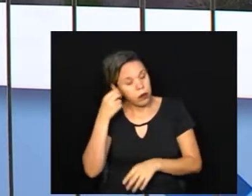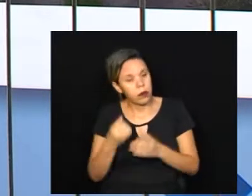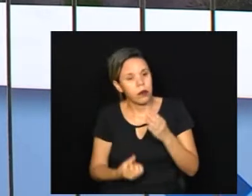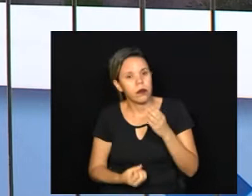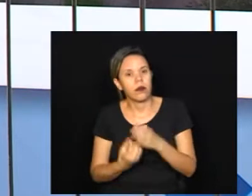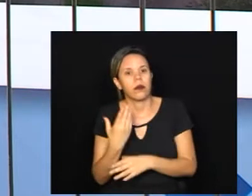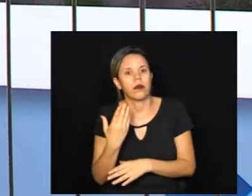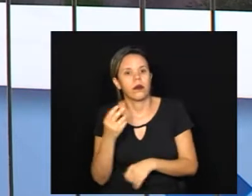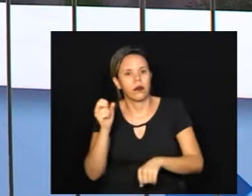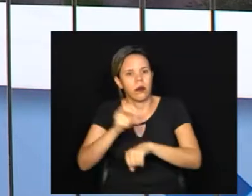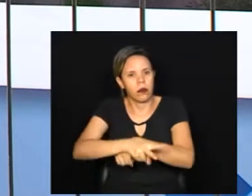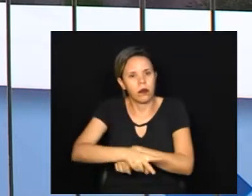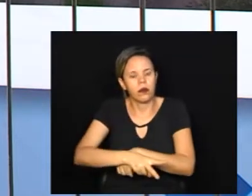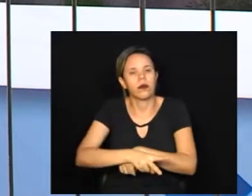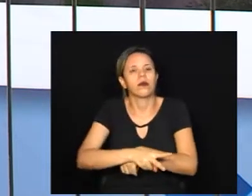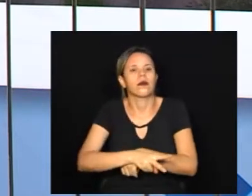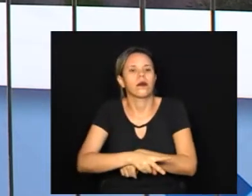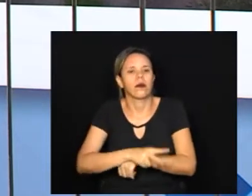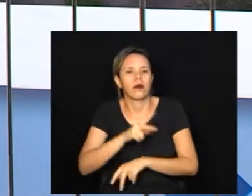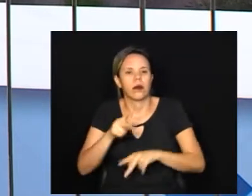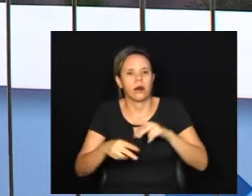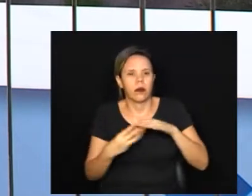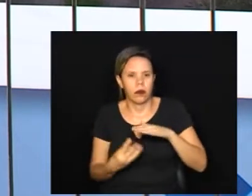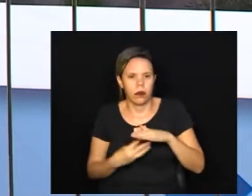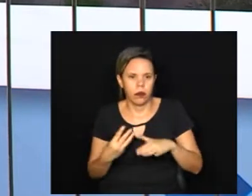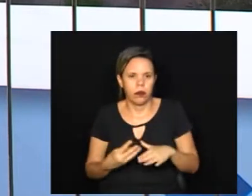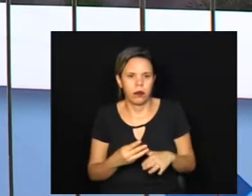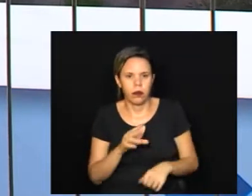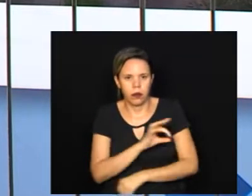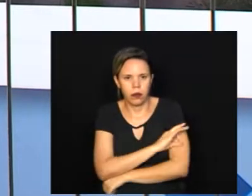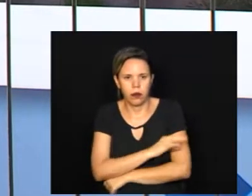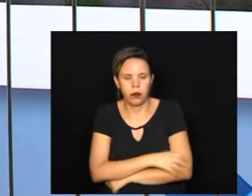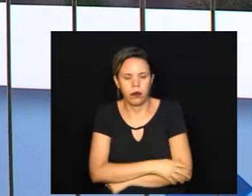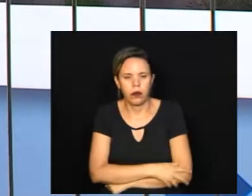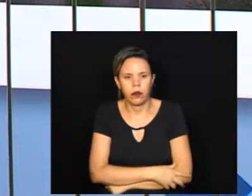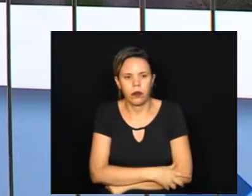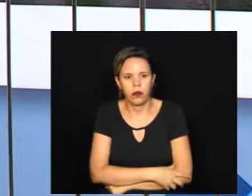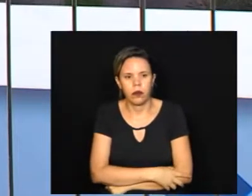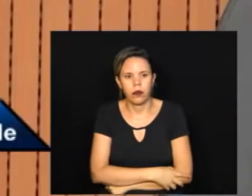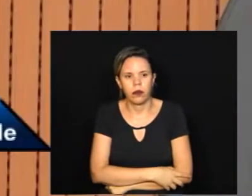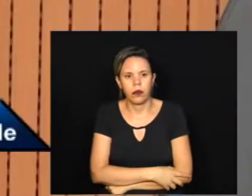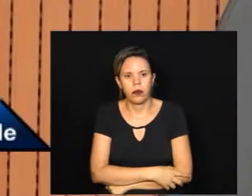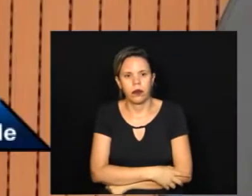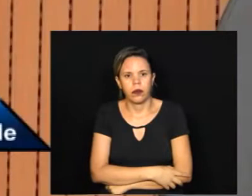cria cargos comissionados na Prefeitura. Acompanhe.